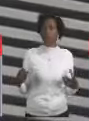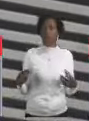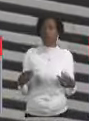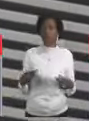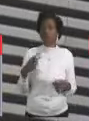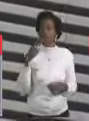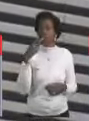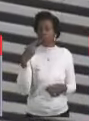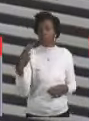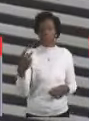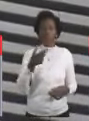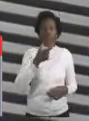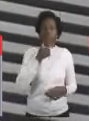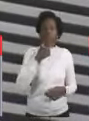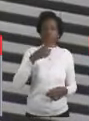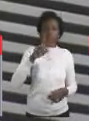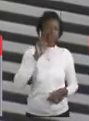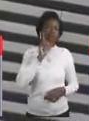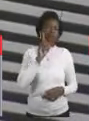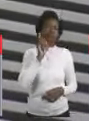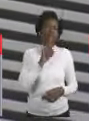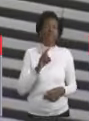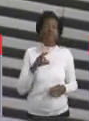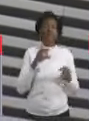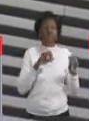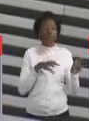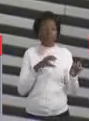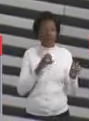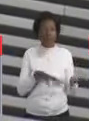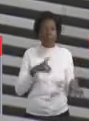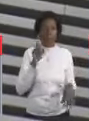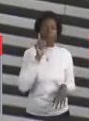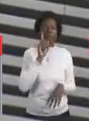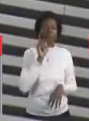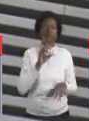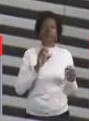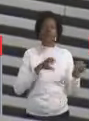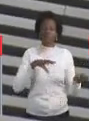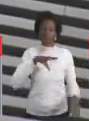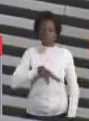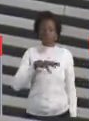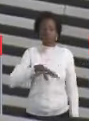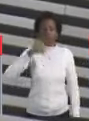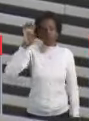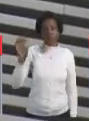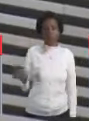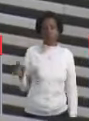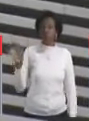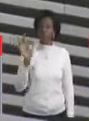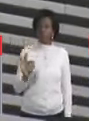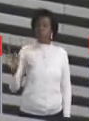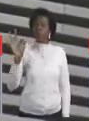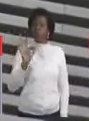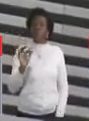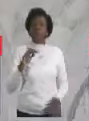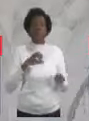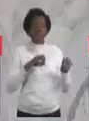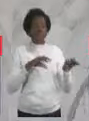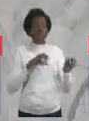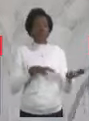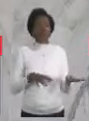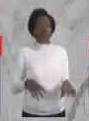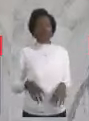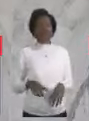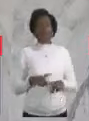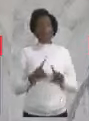línguas de inglês nos Estados Unidos da aula de inglês aula de português na rede estadual da aula em faculdades e no entanto